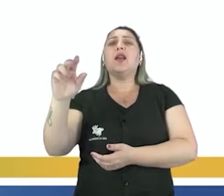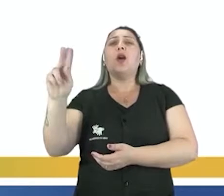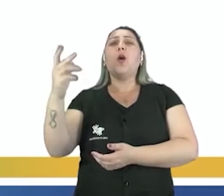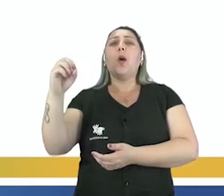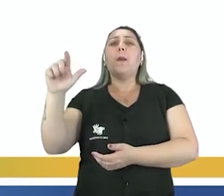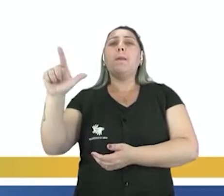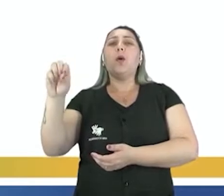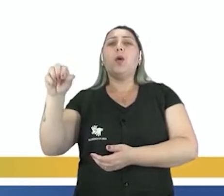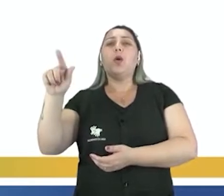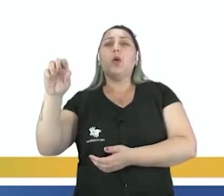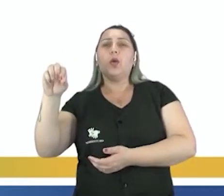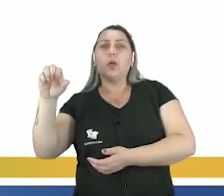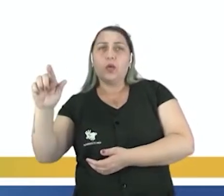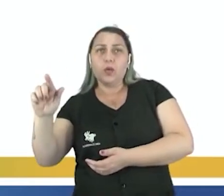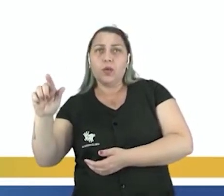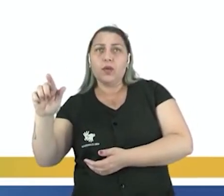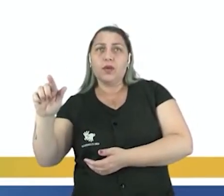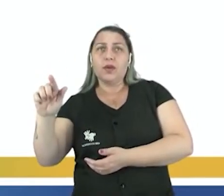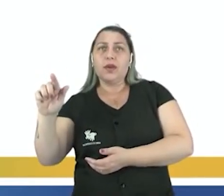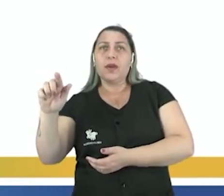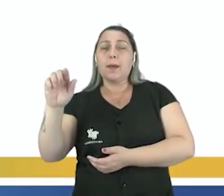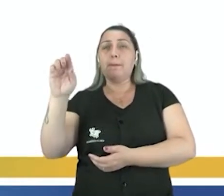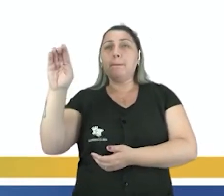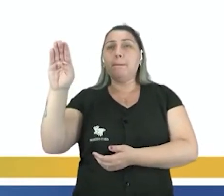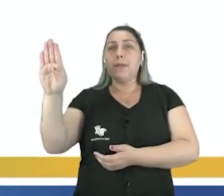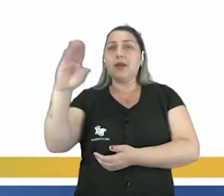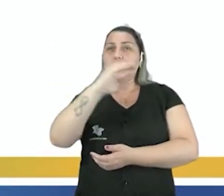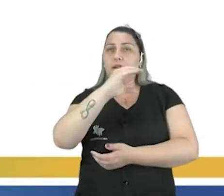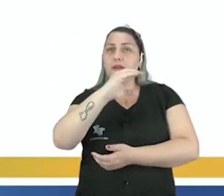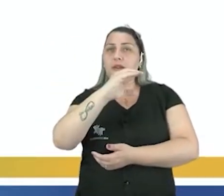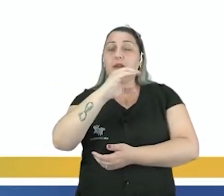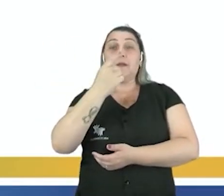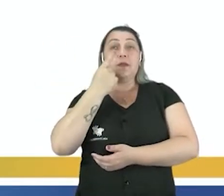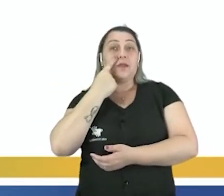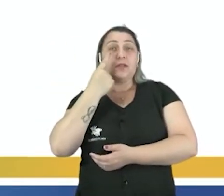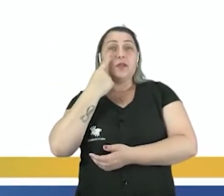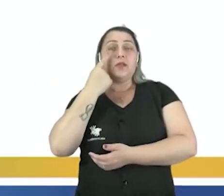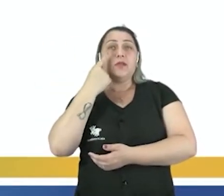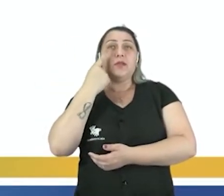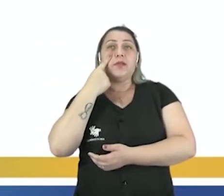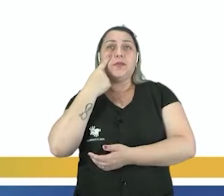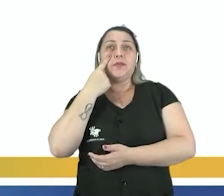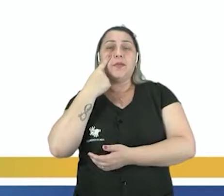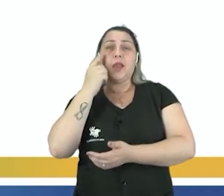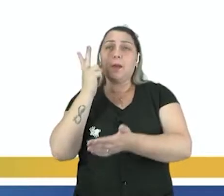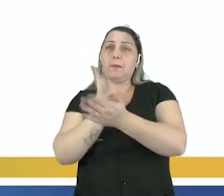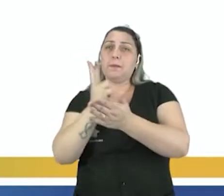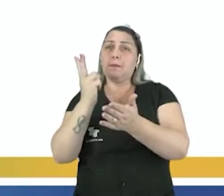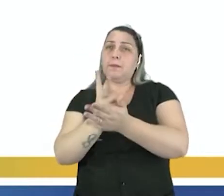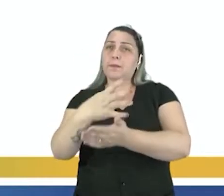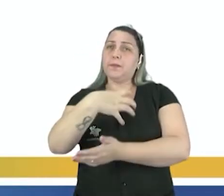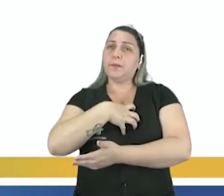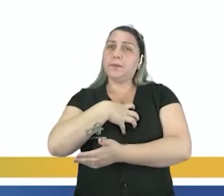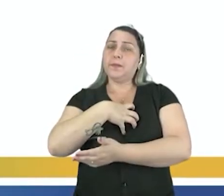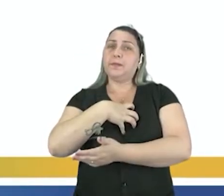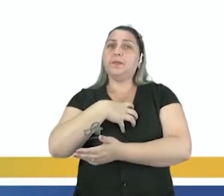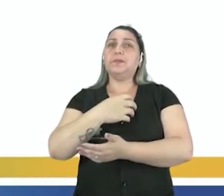a ele nesse quadrilátero? É o segmento BC. Repare que é o mesmo formato.